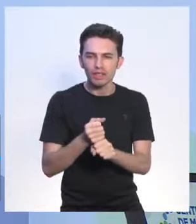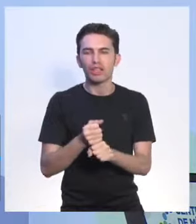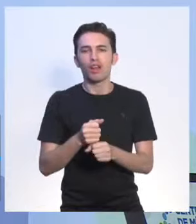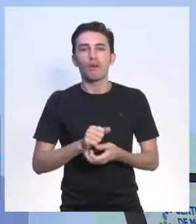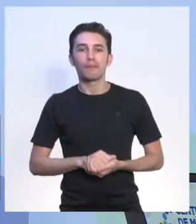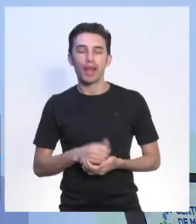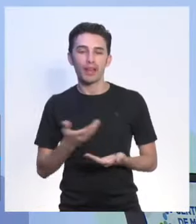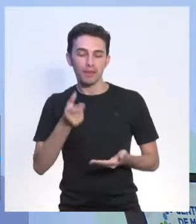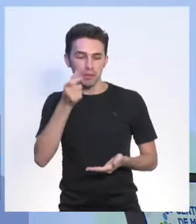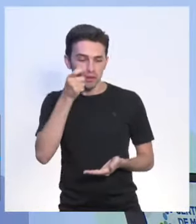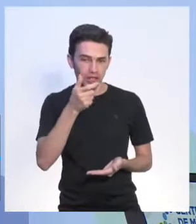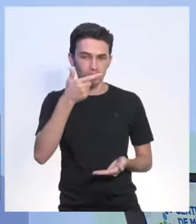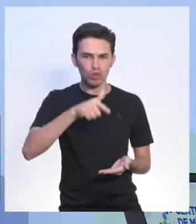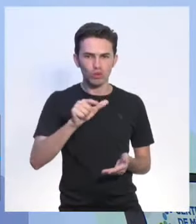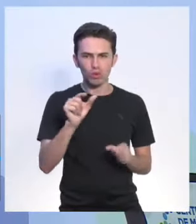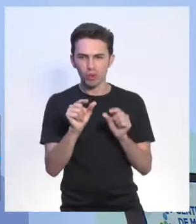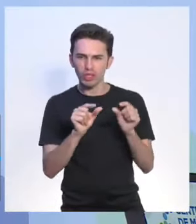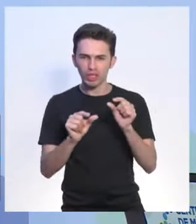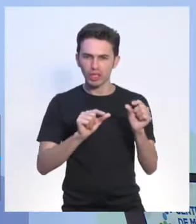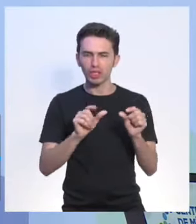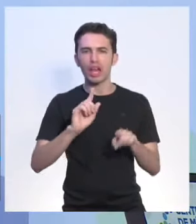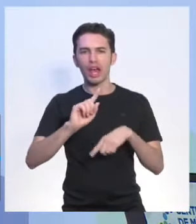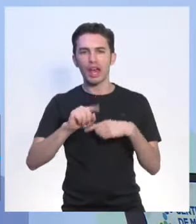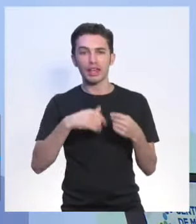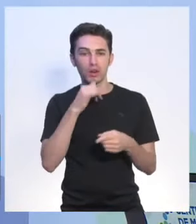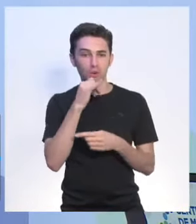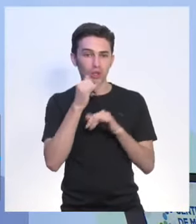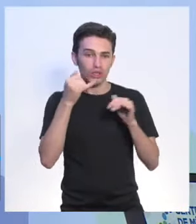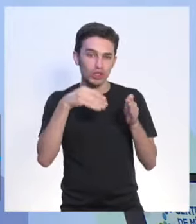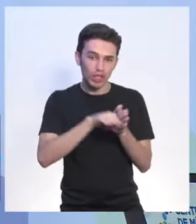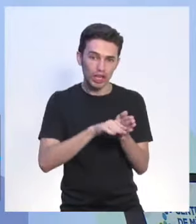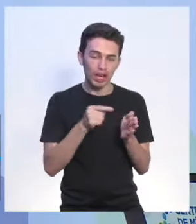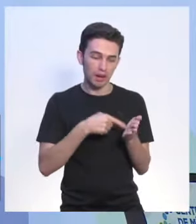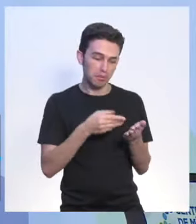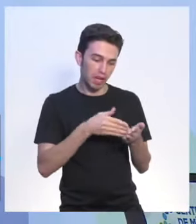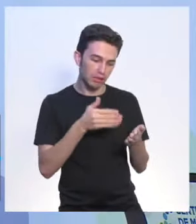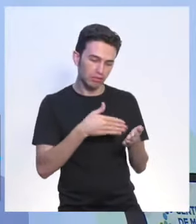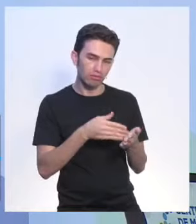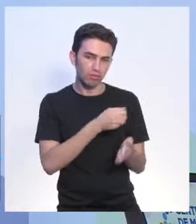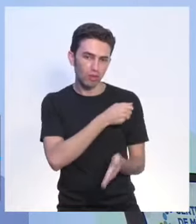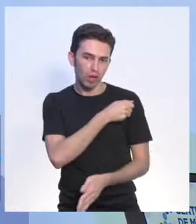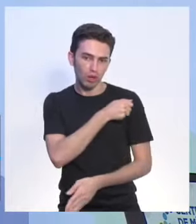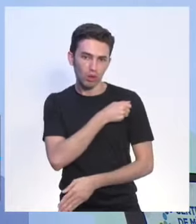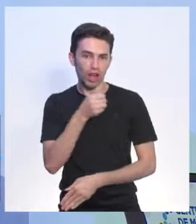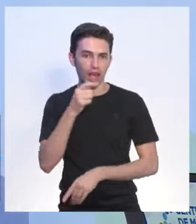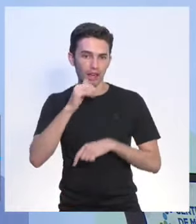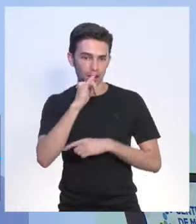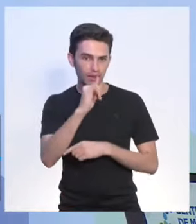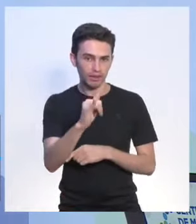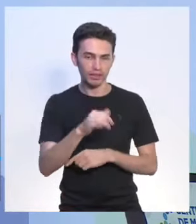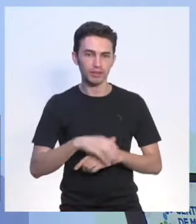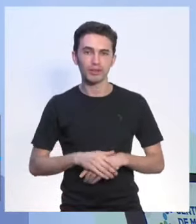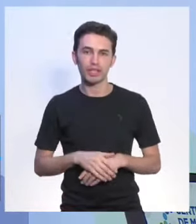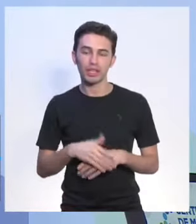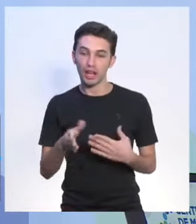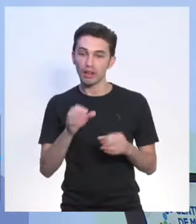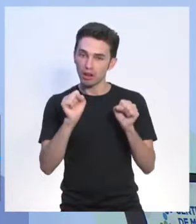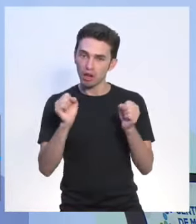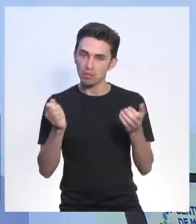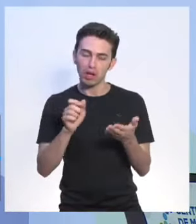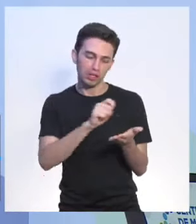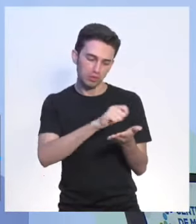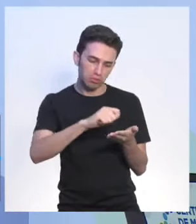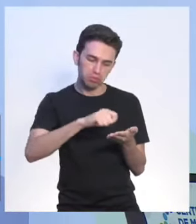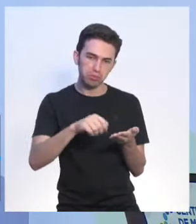aí algumas partes dele. Quando chegar na hora do caderno do aluno, eu aviso para vocês. Enquanto vocês aí, students, pegam aí o seu notebook para